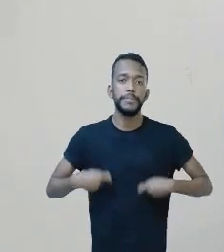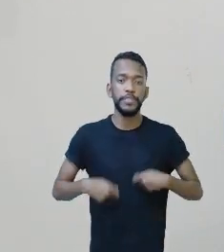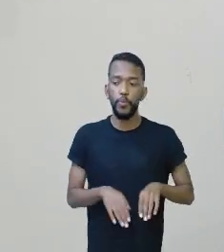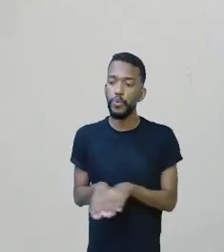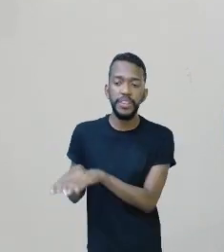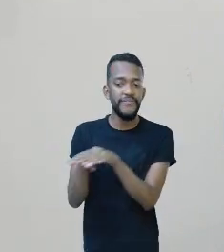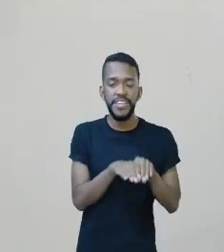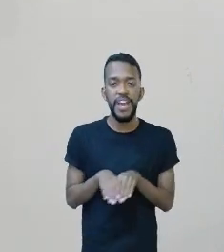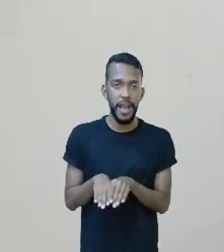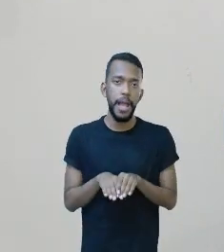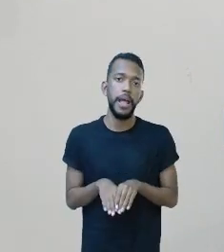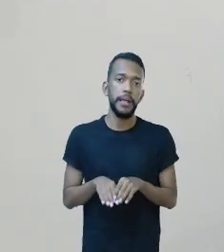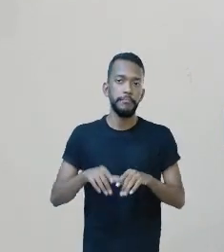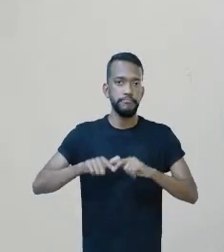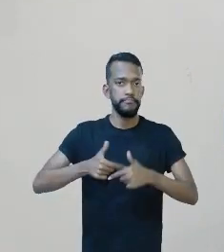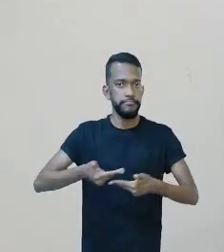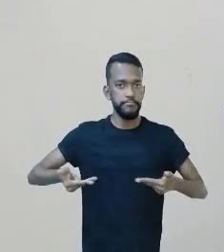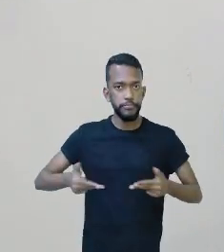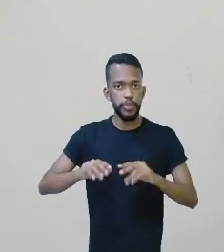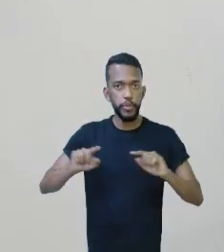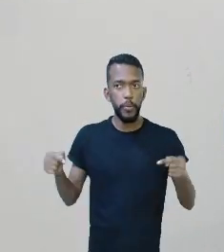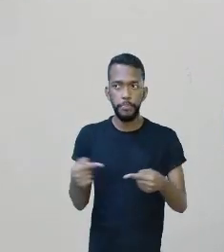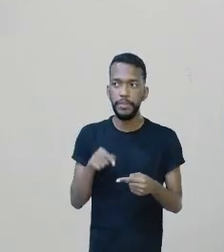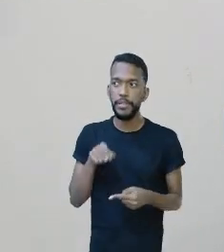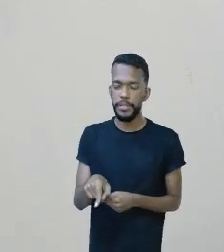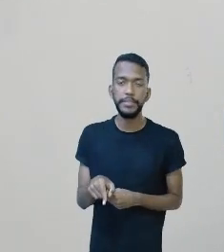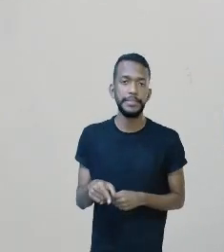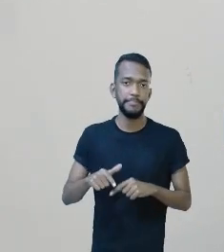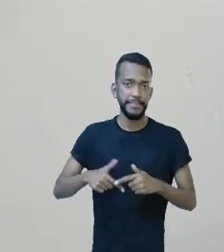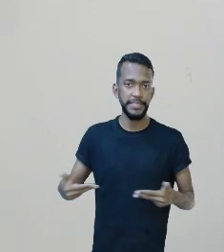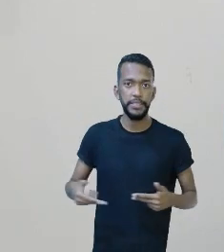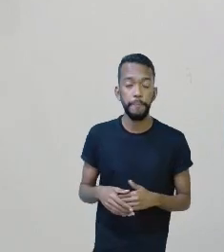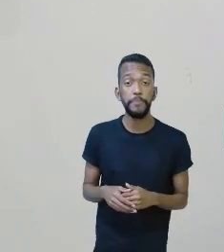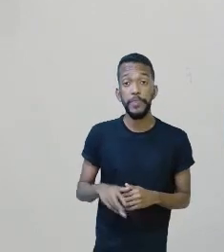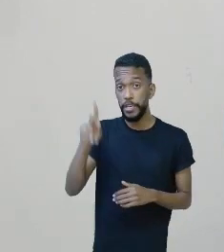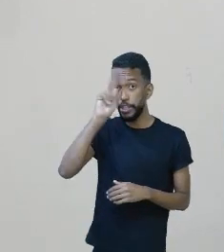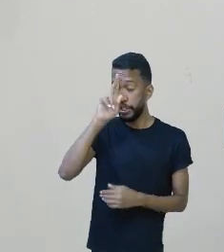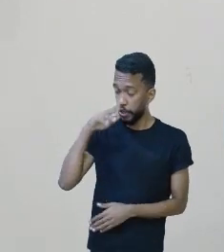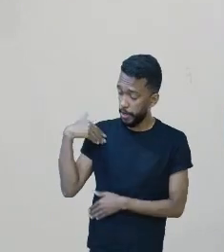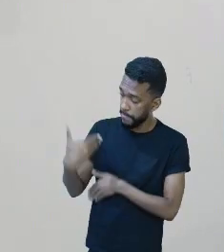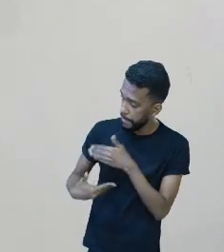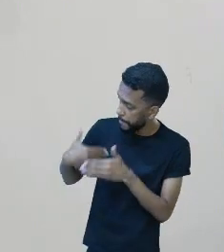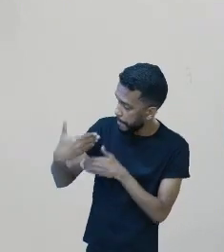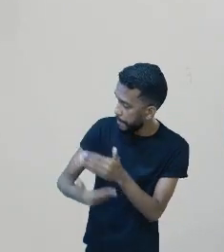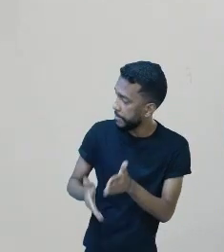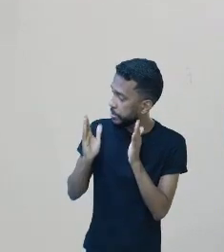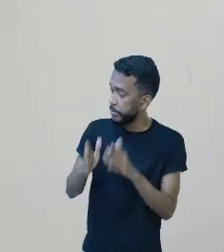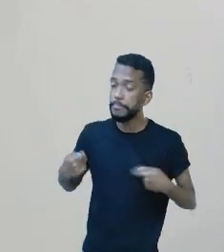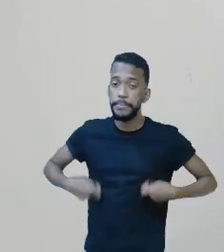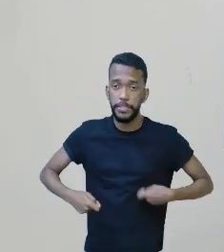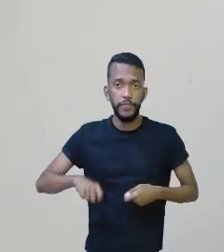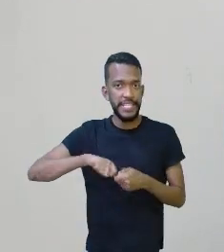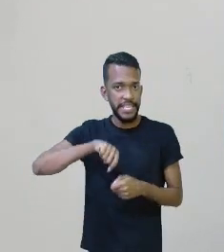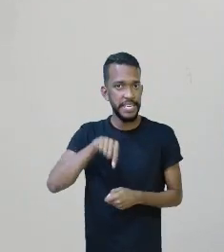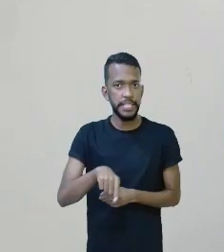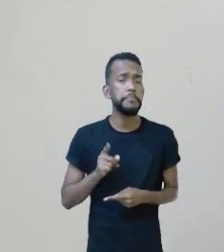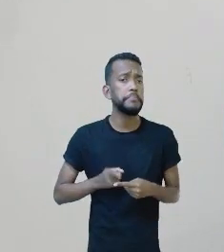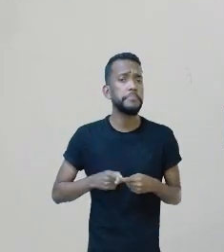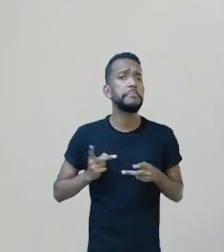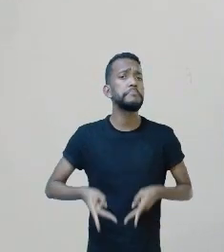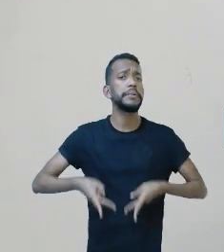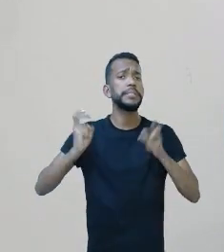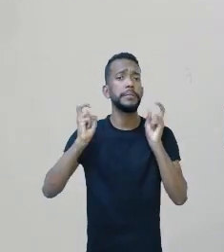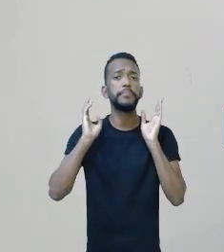unificar essa questão da medida. Então, ao longo da história, isso precisou ser feito, porque foi percebido que